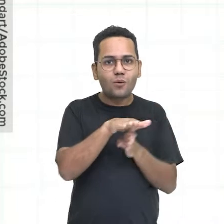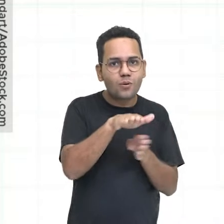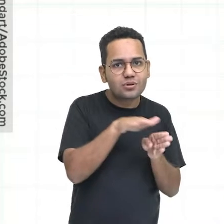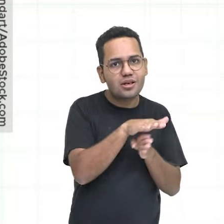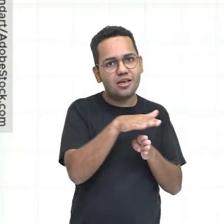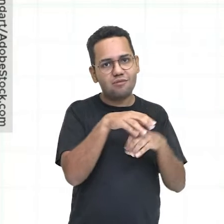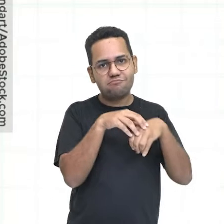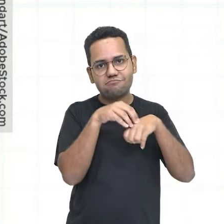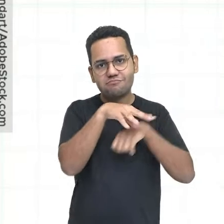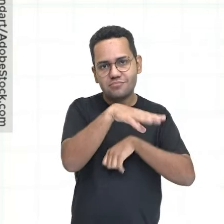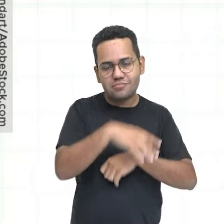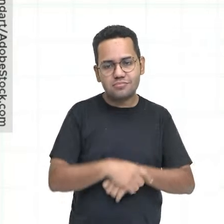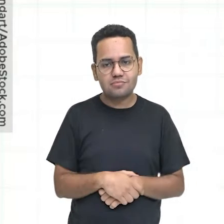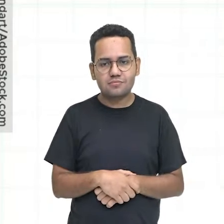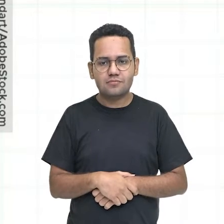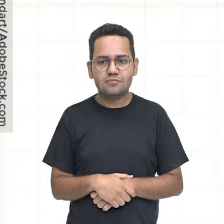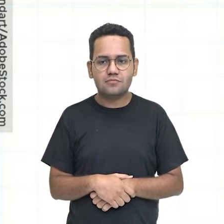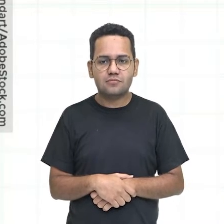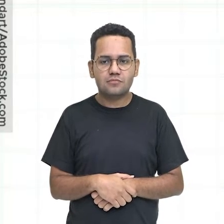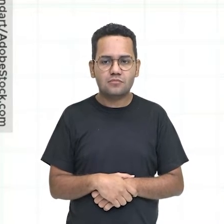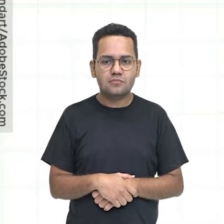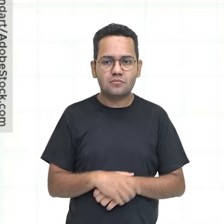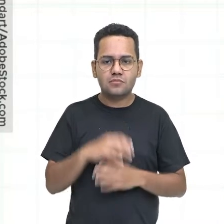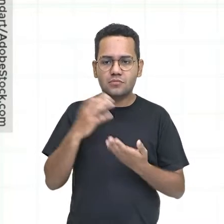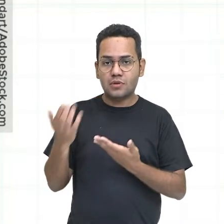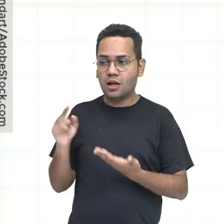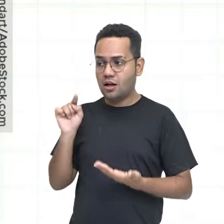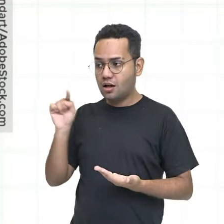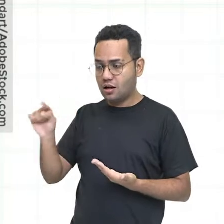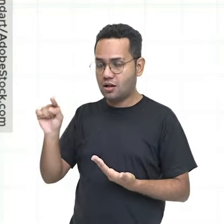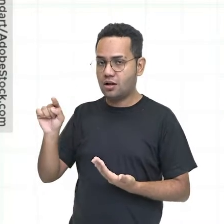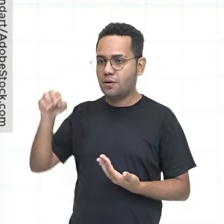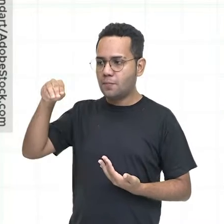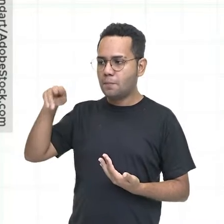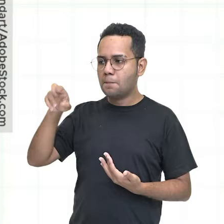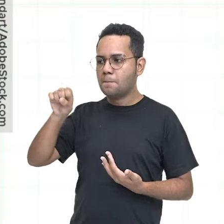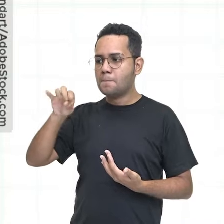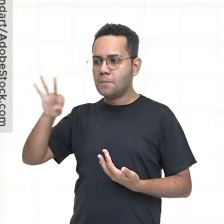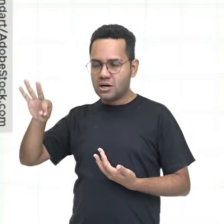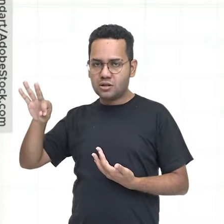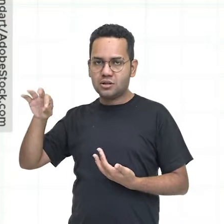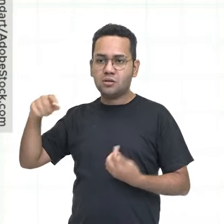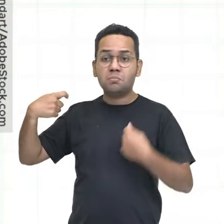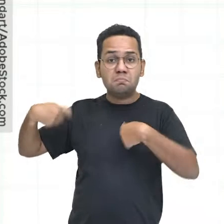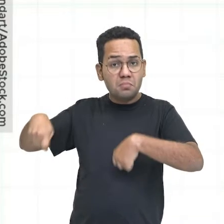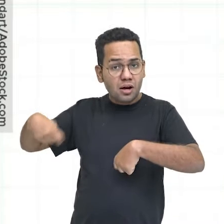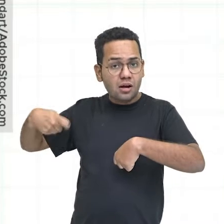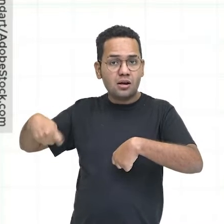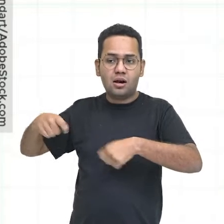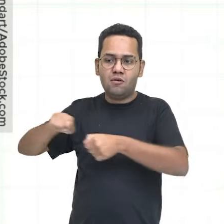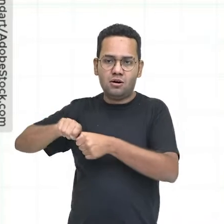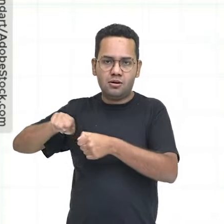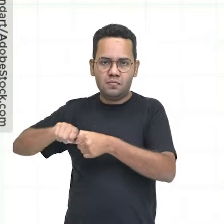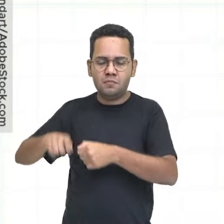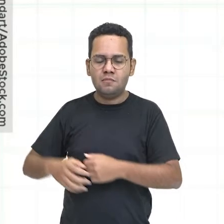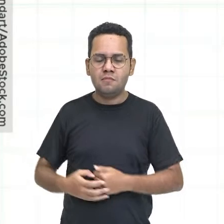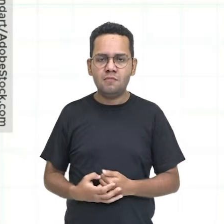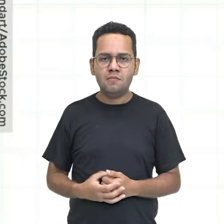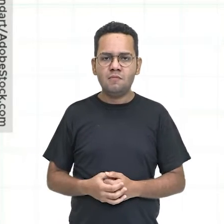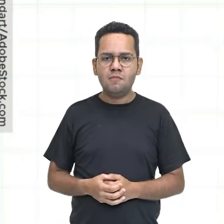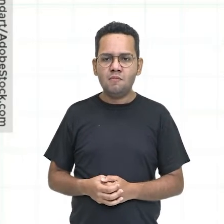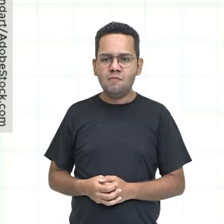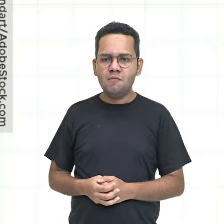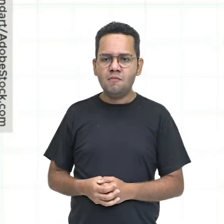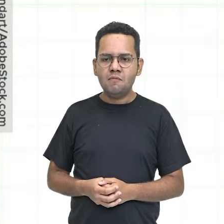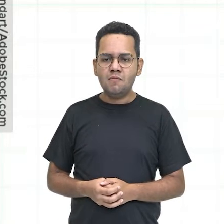de recomendação. O must, então, é dever. She must not forget to lock the door when you leave the